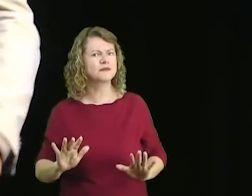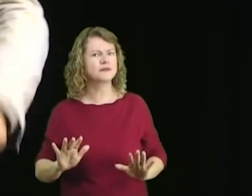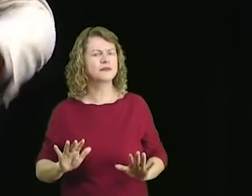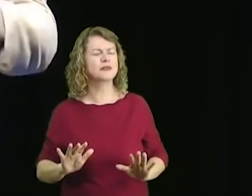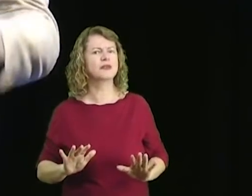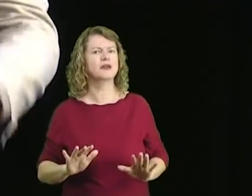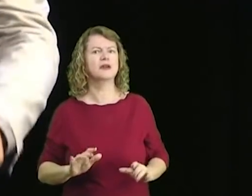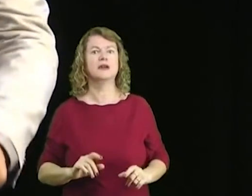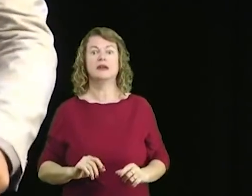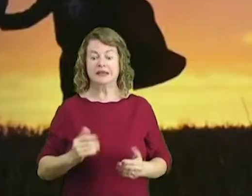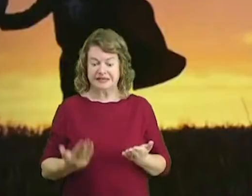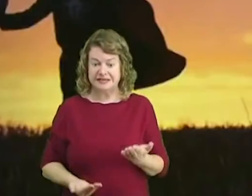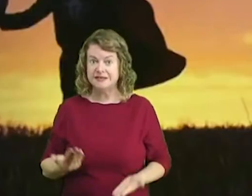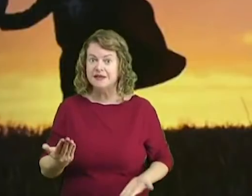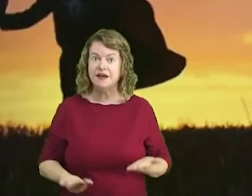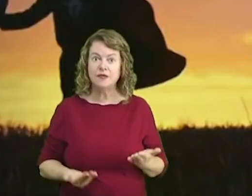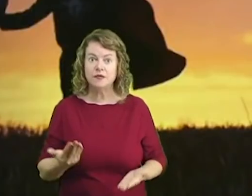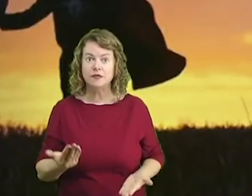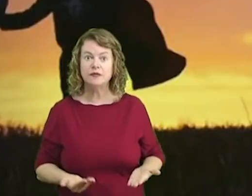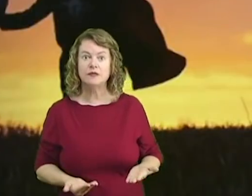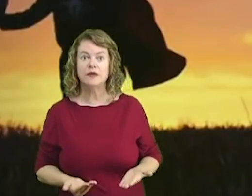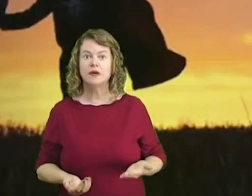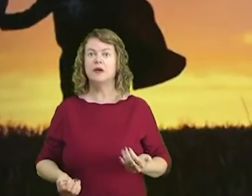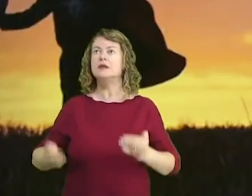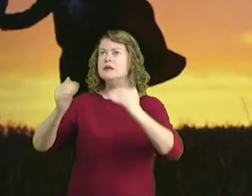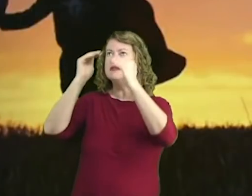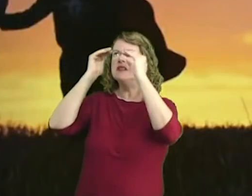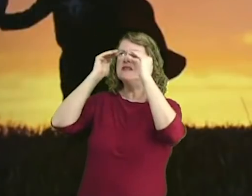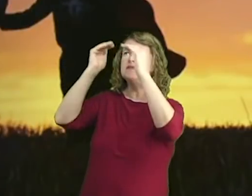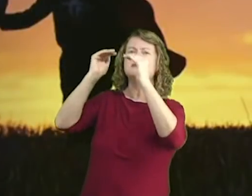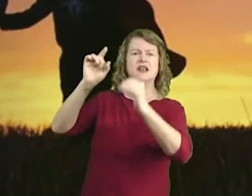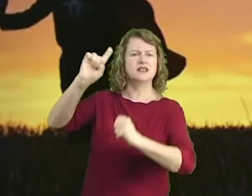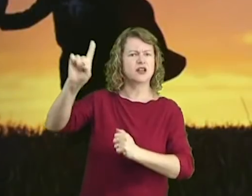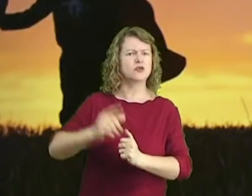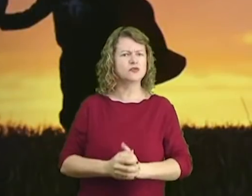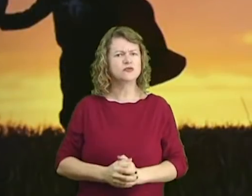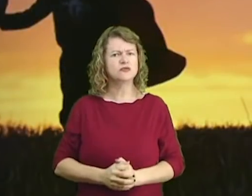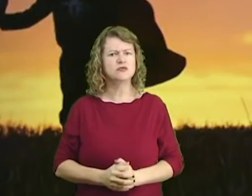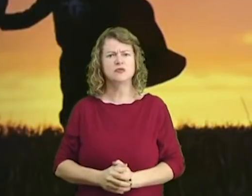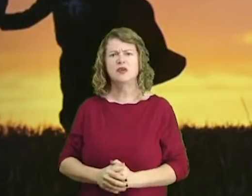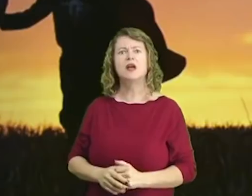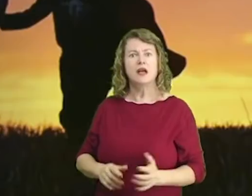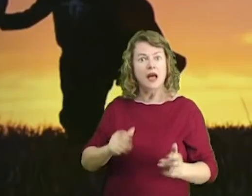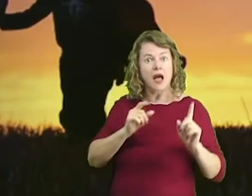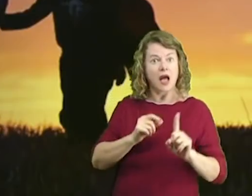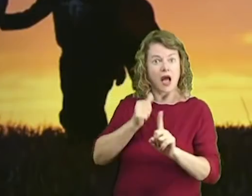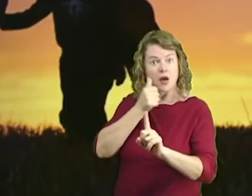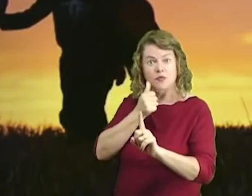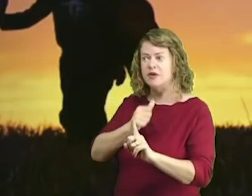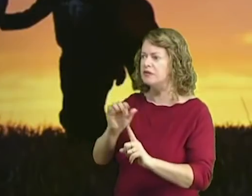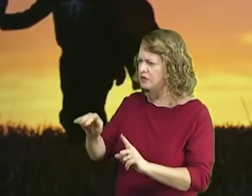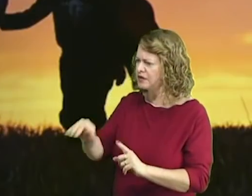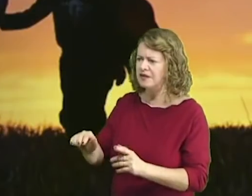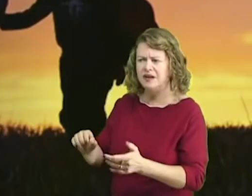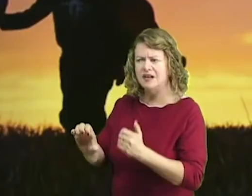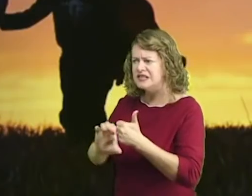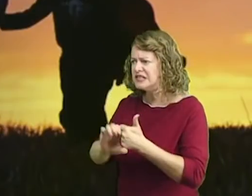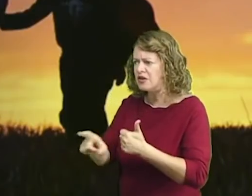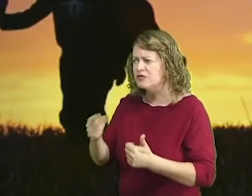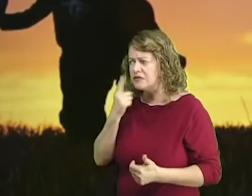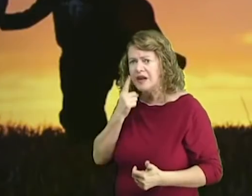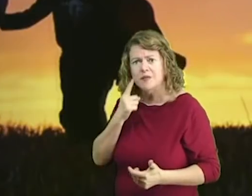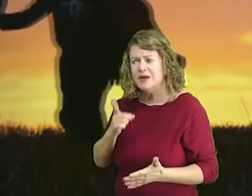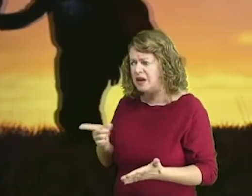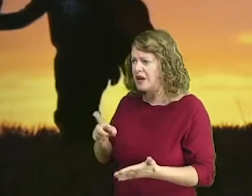gente. Teu servo temia o Senhor, veio o credor para levar meus dois filhos para